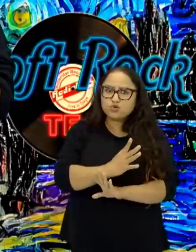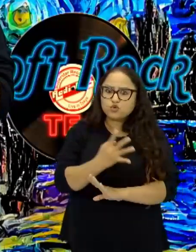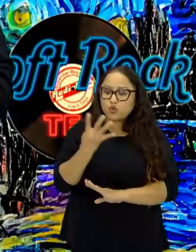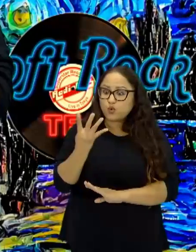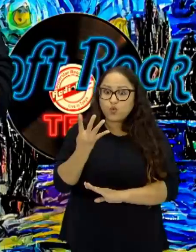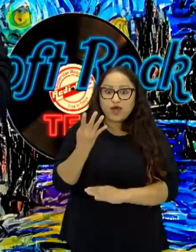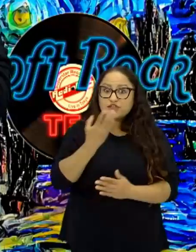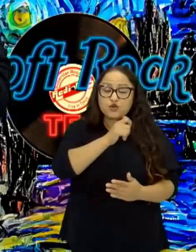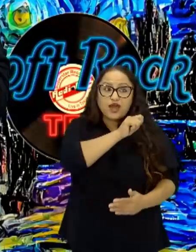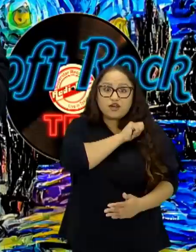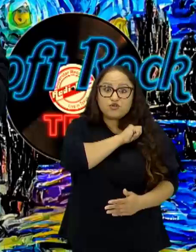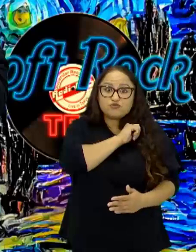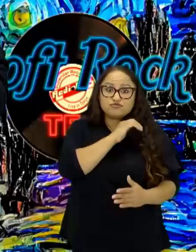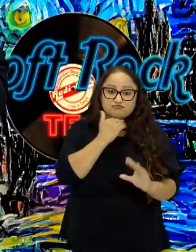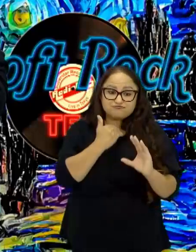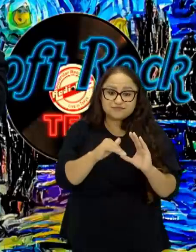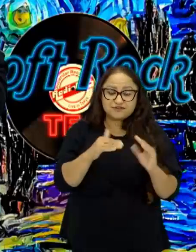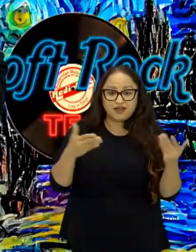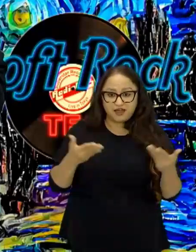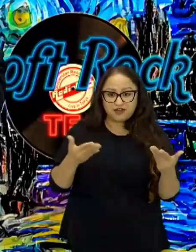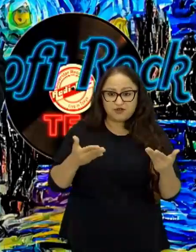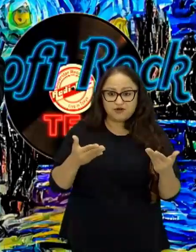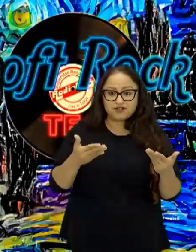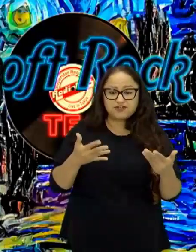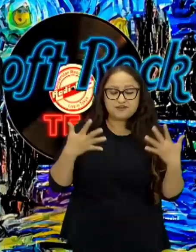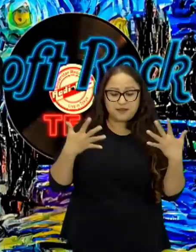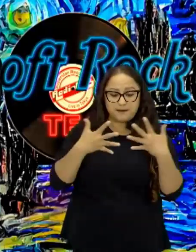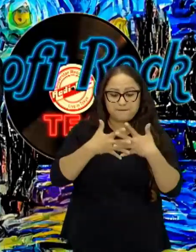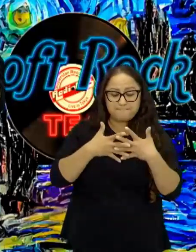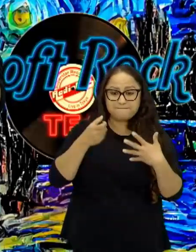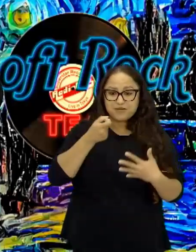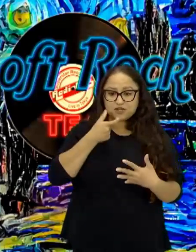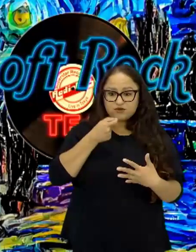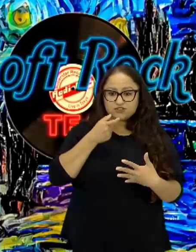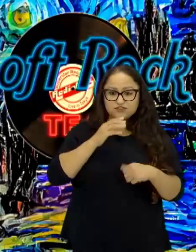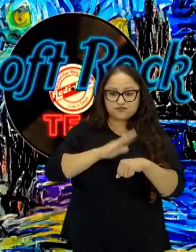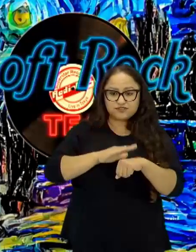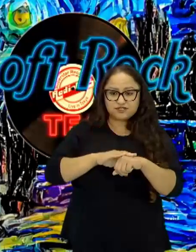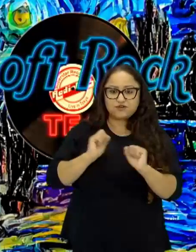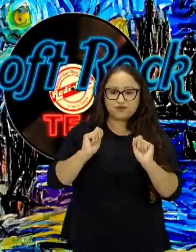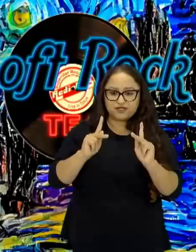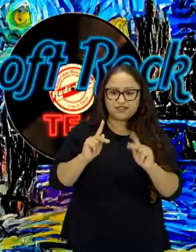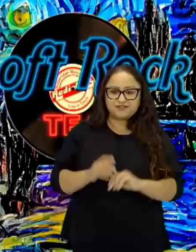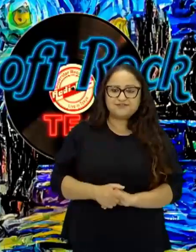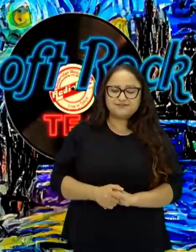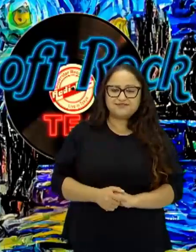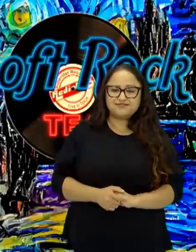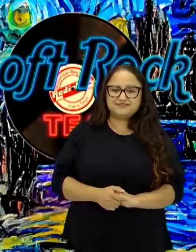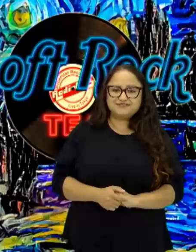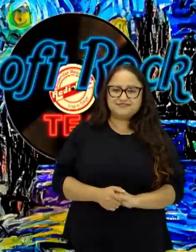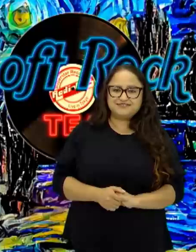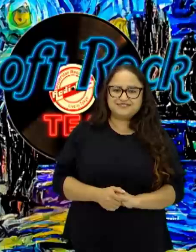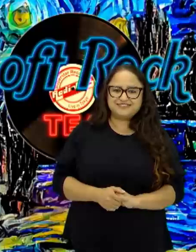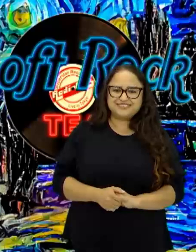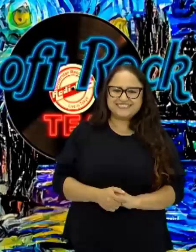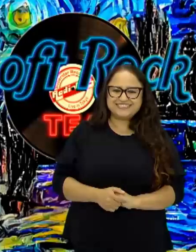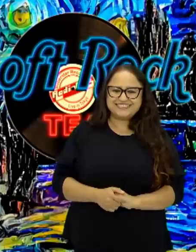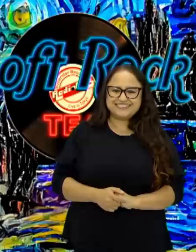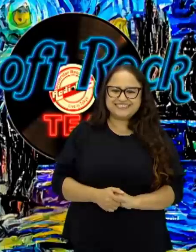mandaram material e a gente vai apreciar agora a paródia que eles fizeram, ok? Vamos lá para a tela.